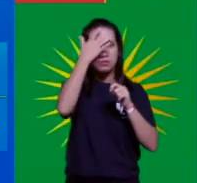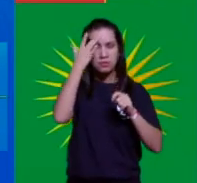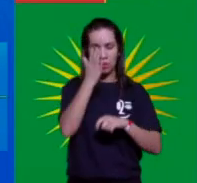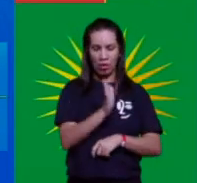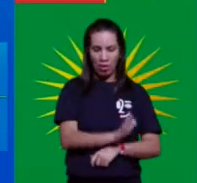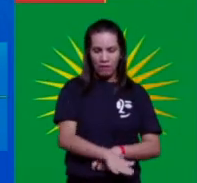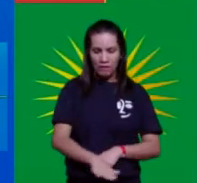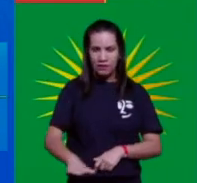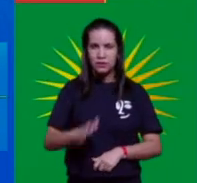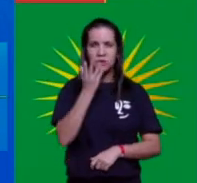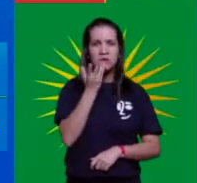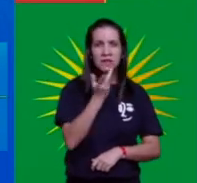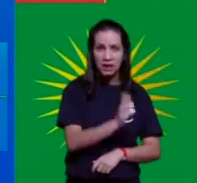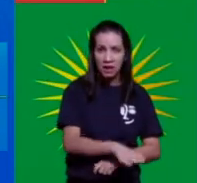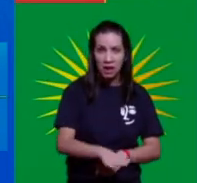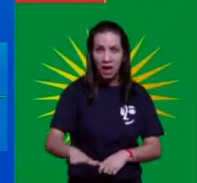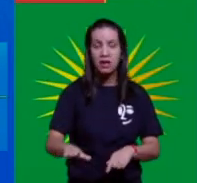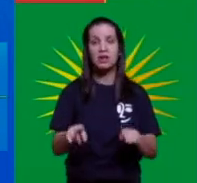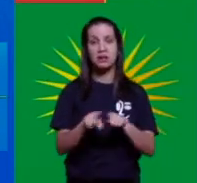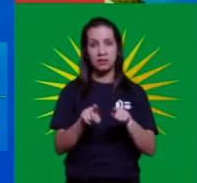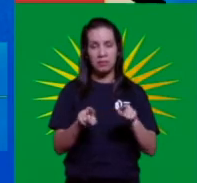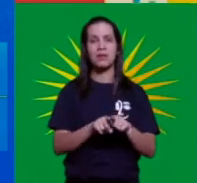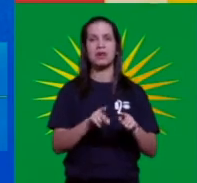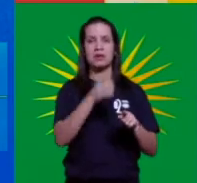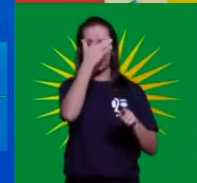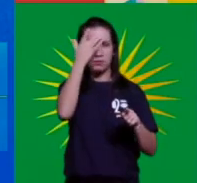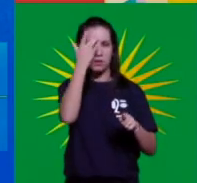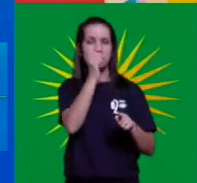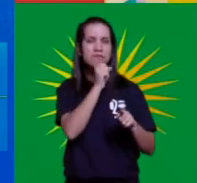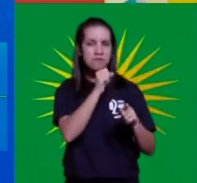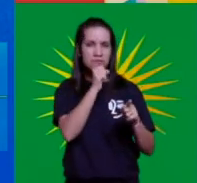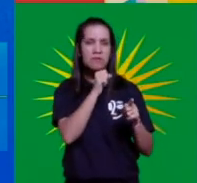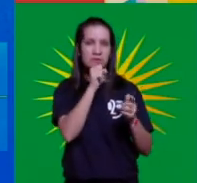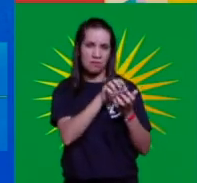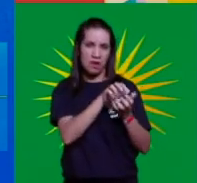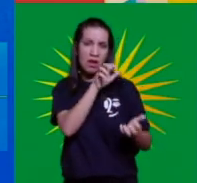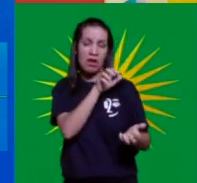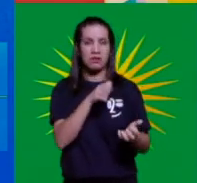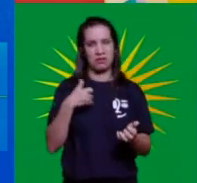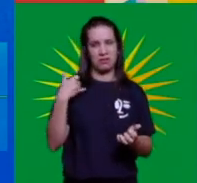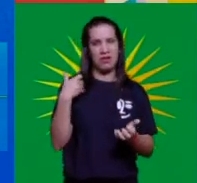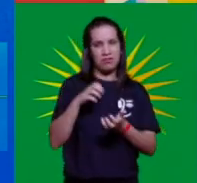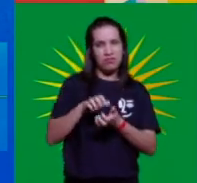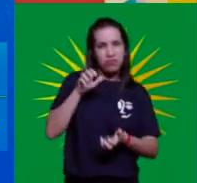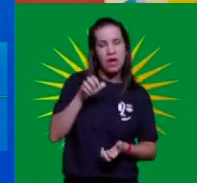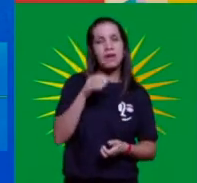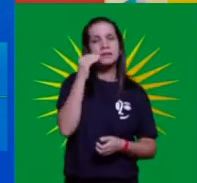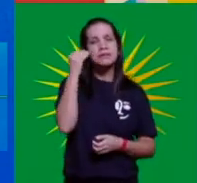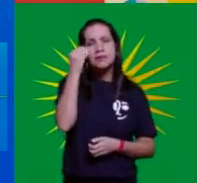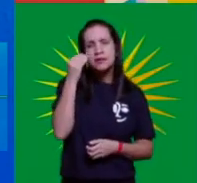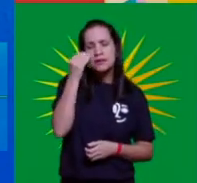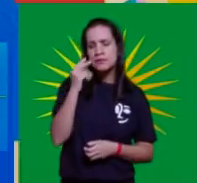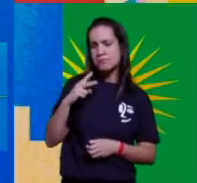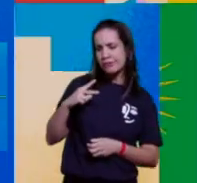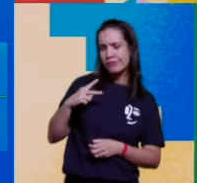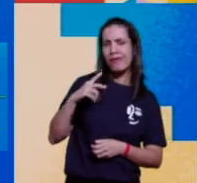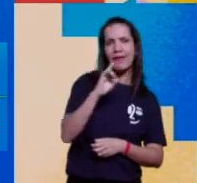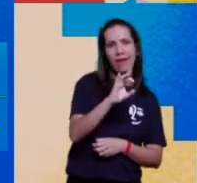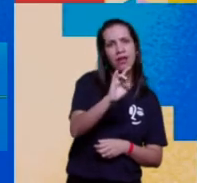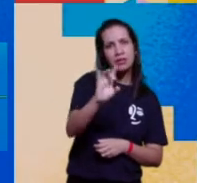infantil, as crianças e o público mais idoso, onde a gente, de fato, baseado nessas experiências pessoais, a gente apresentava